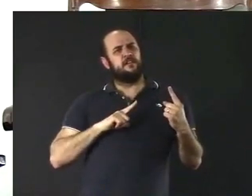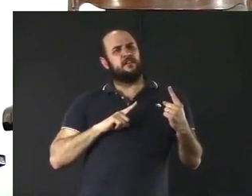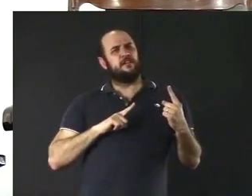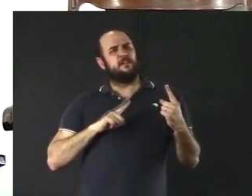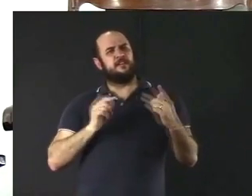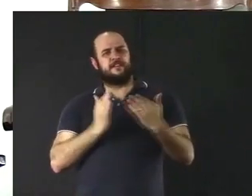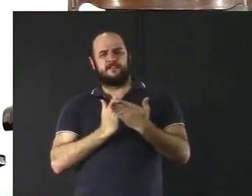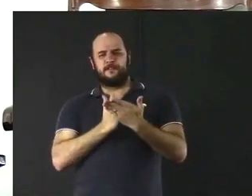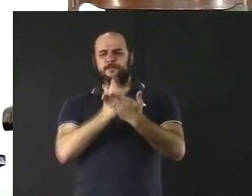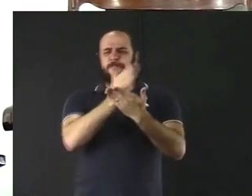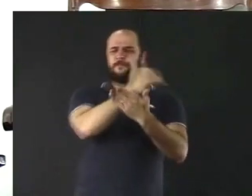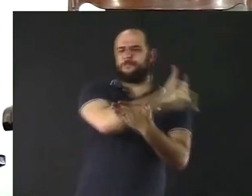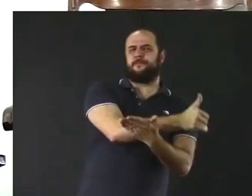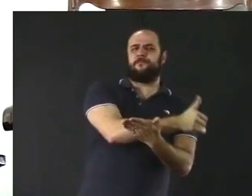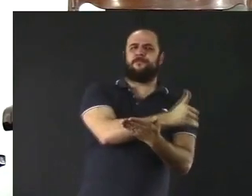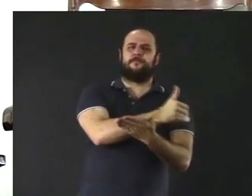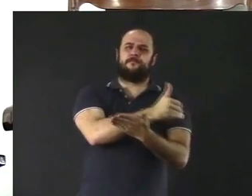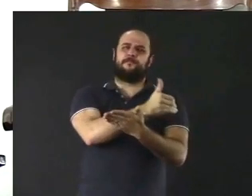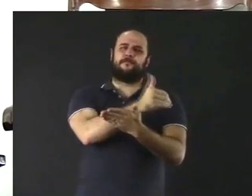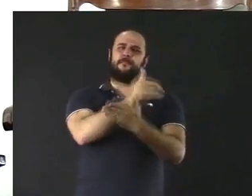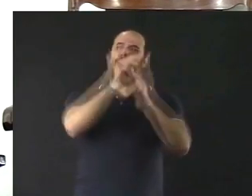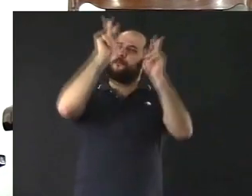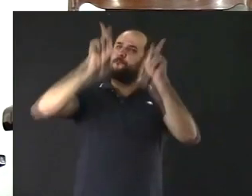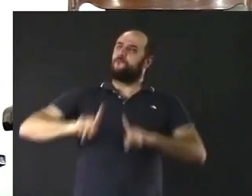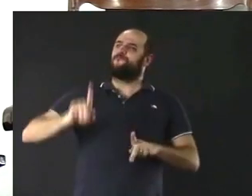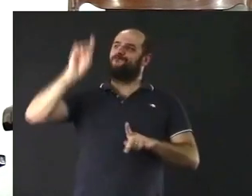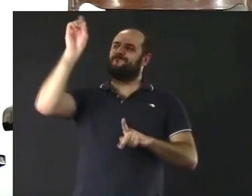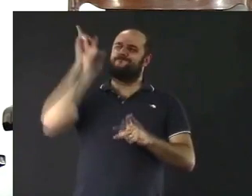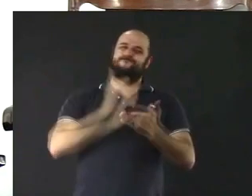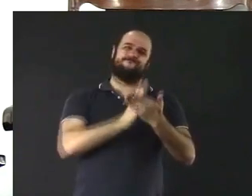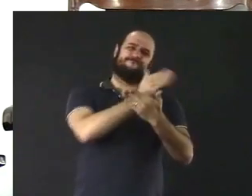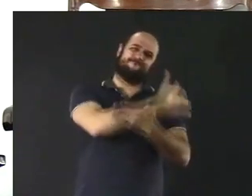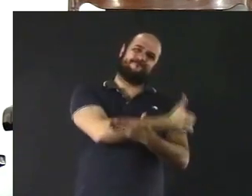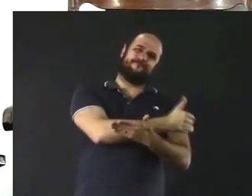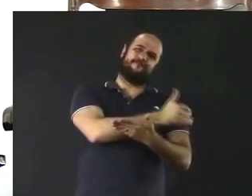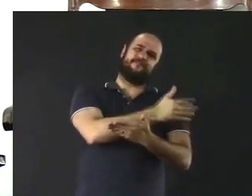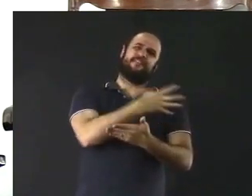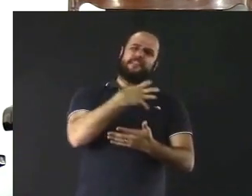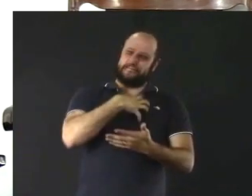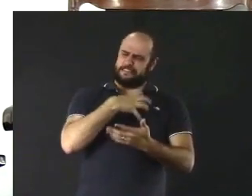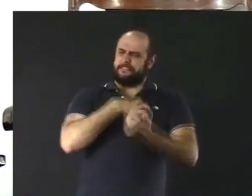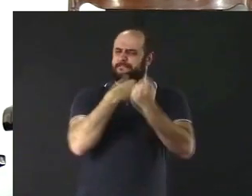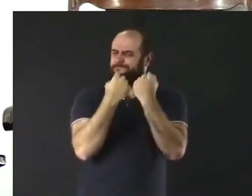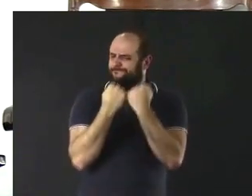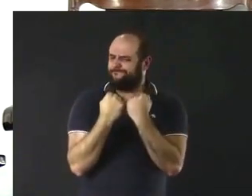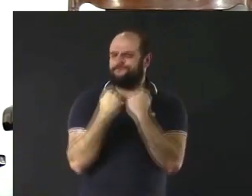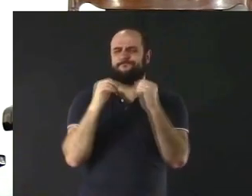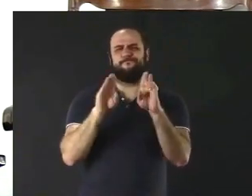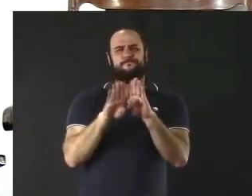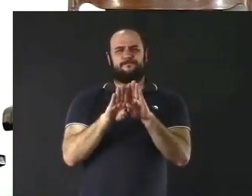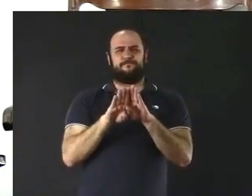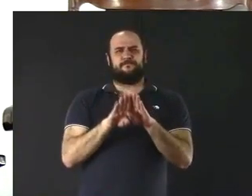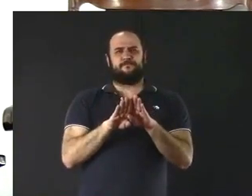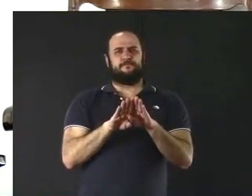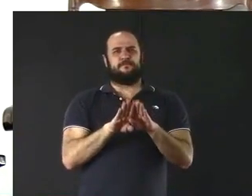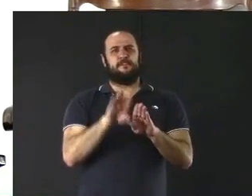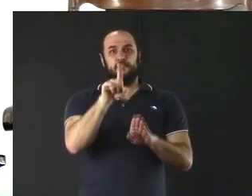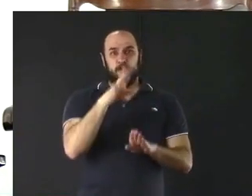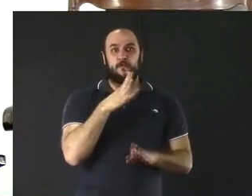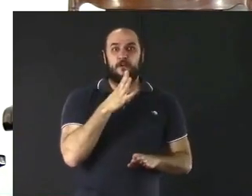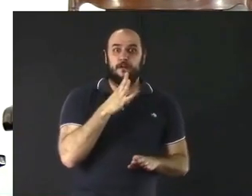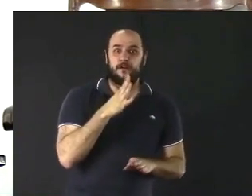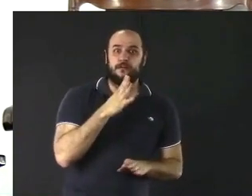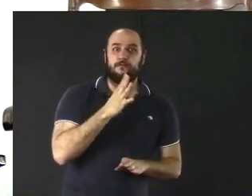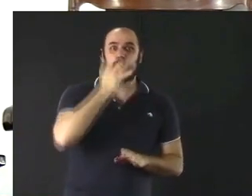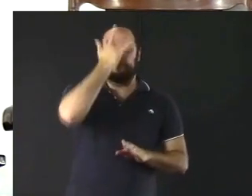afastar da presença de Deus. E isso vai ser um sobrepeso. Você talvez conhece pessoas,